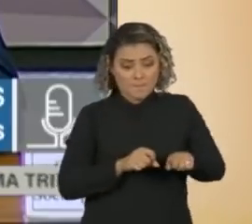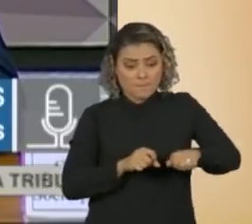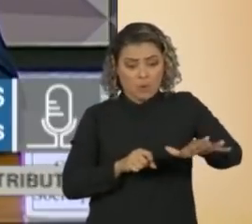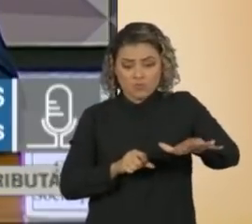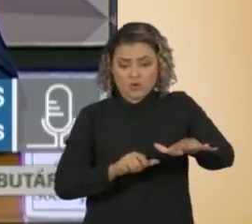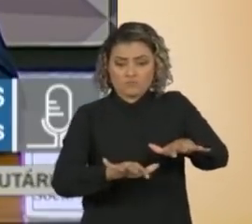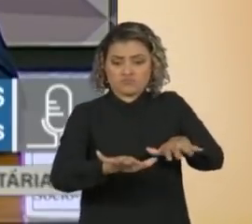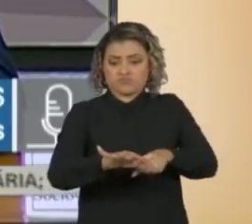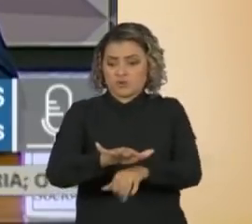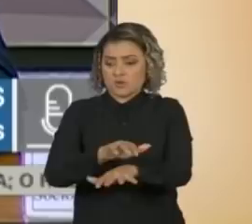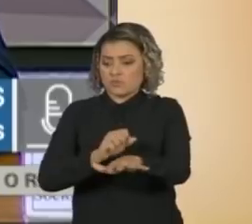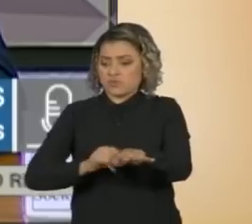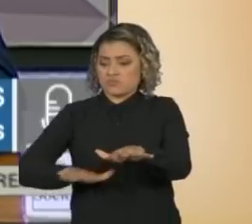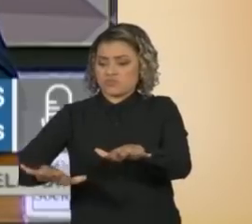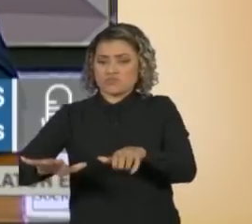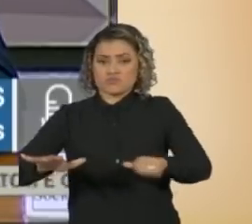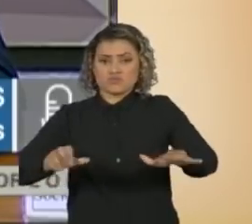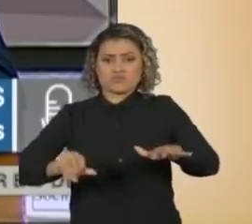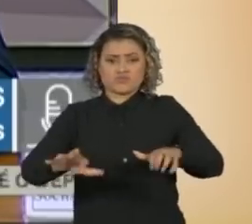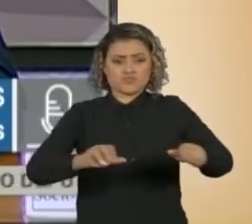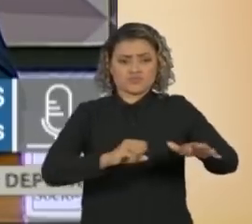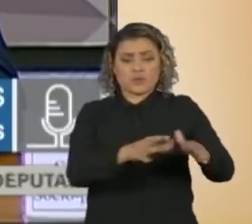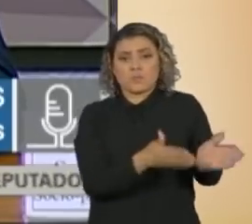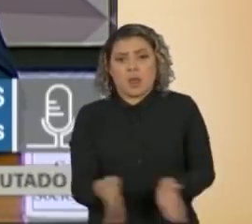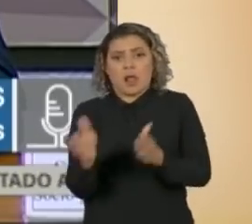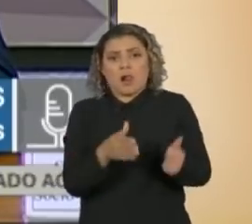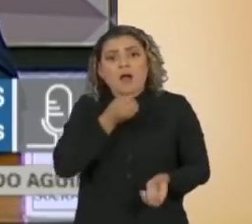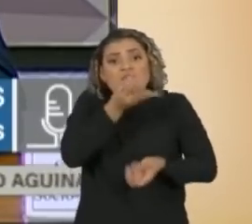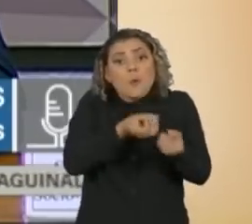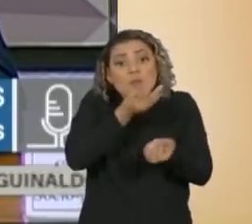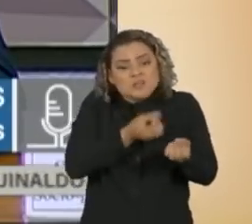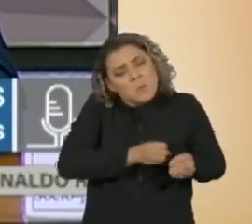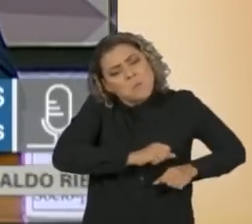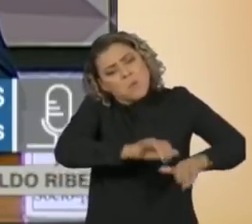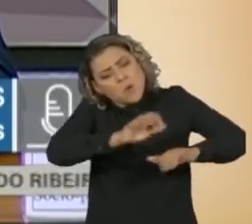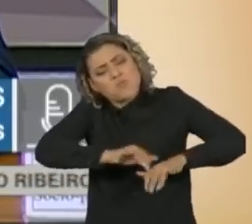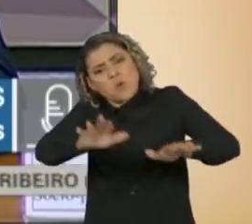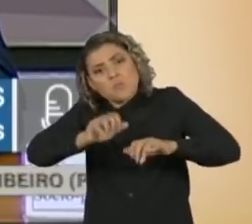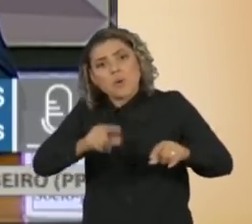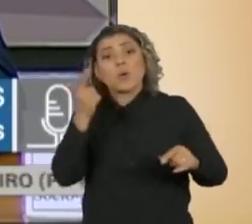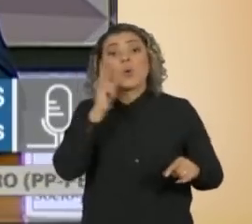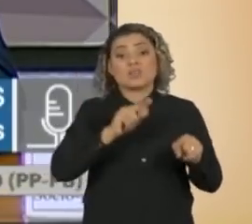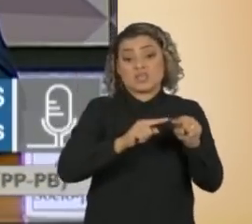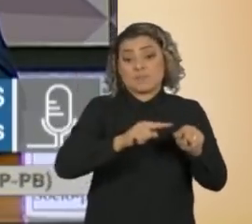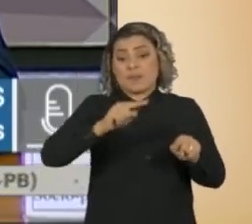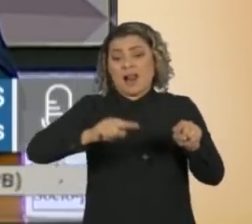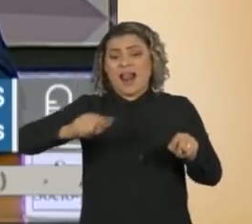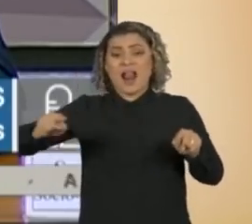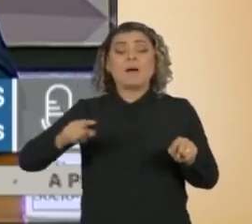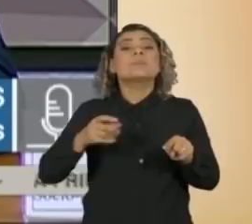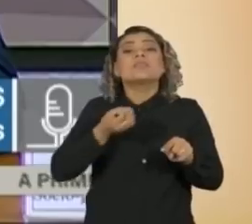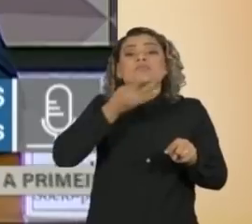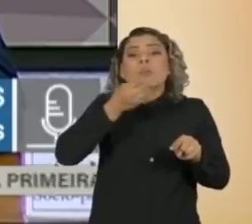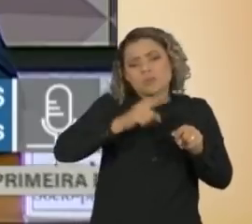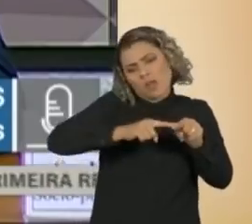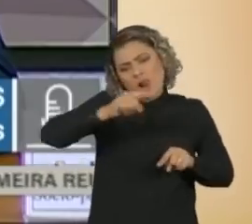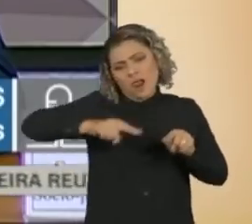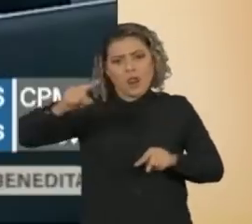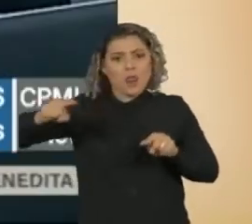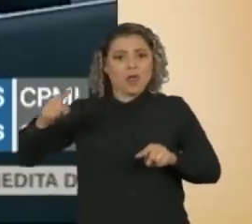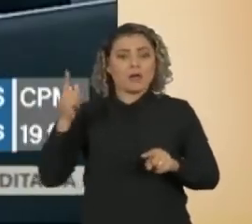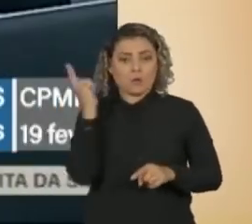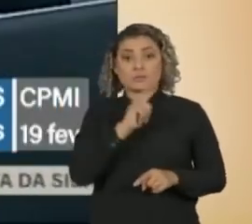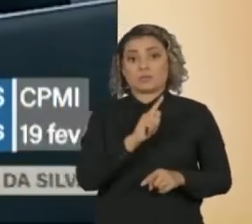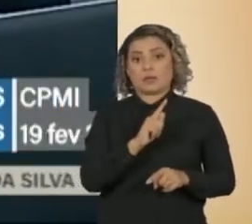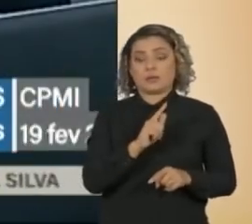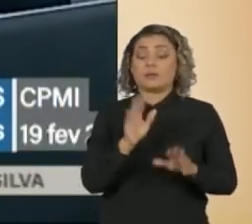de melhorar o processo de subir, né, no nosso jargão, subir as linhas de forma mais rápida.